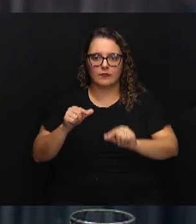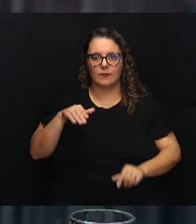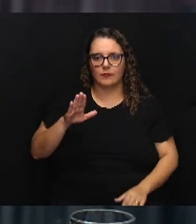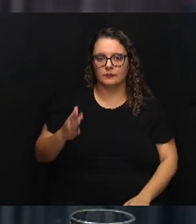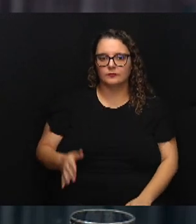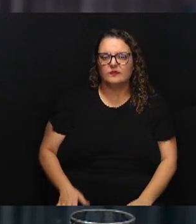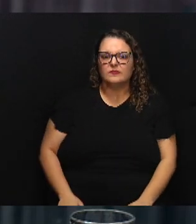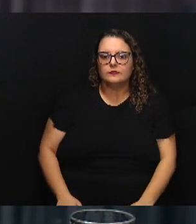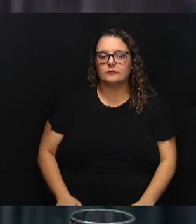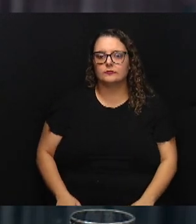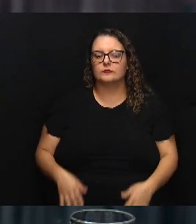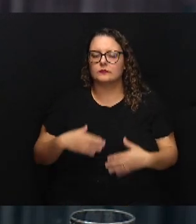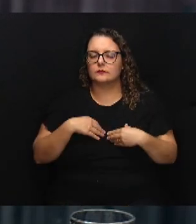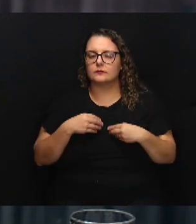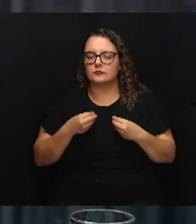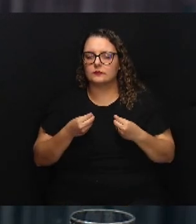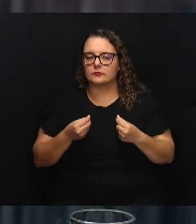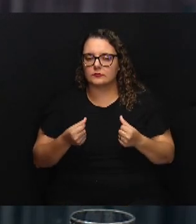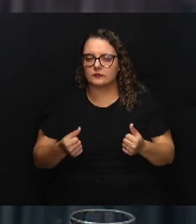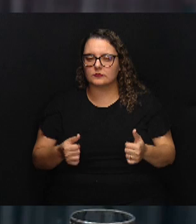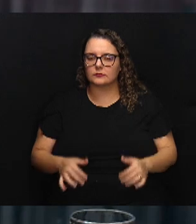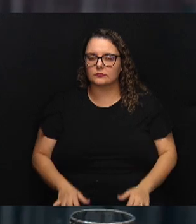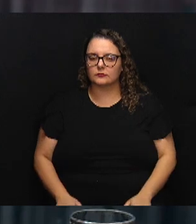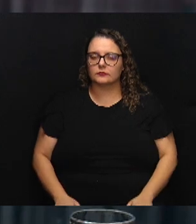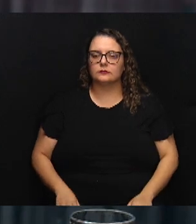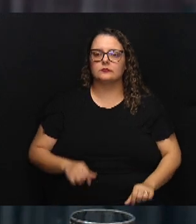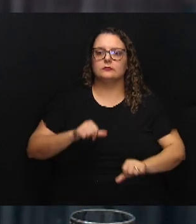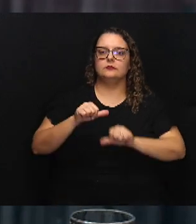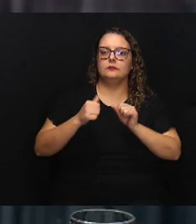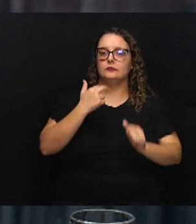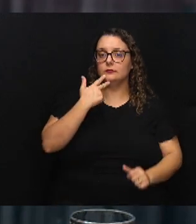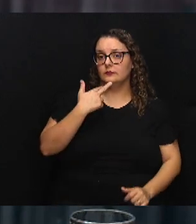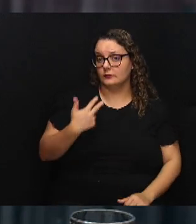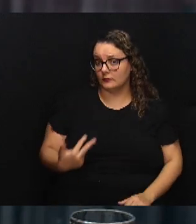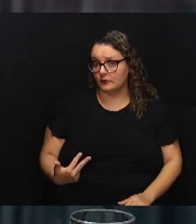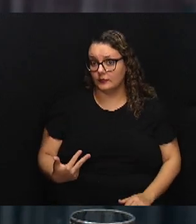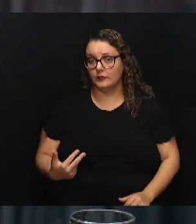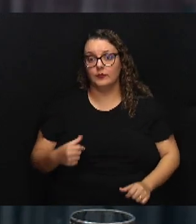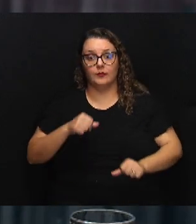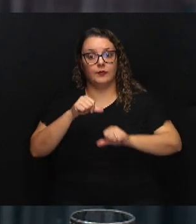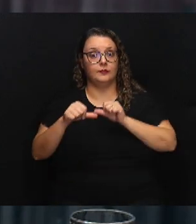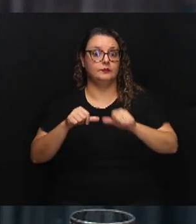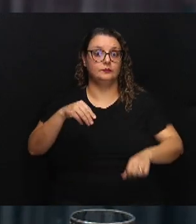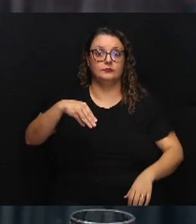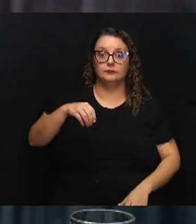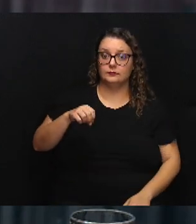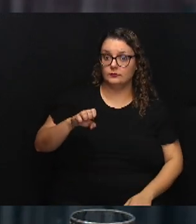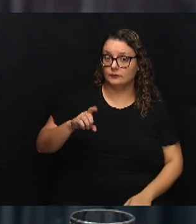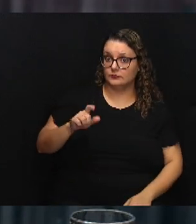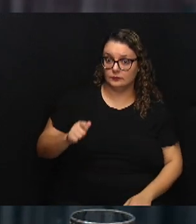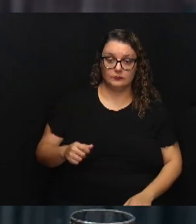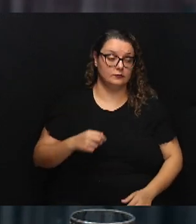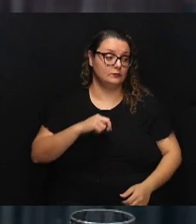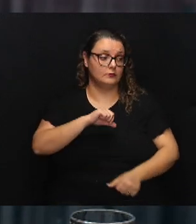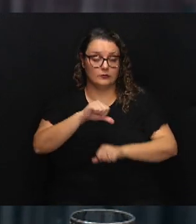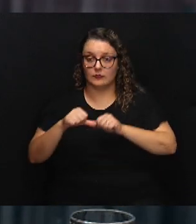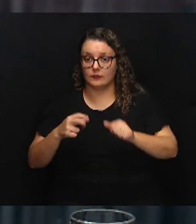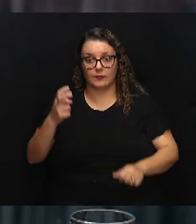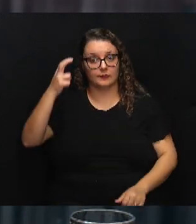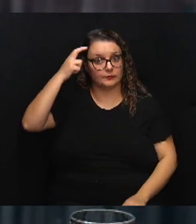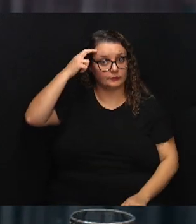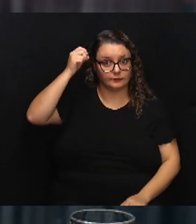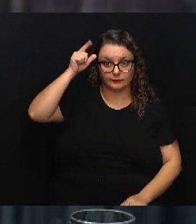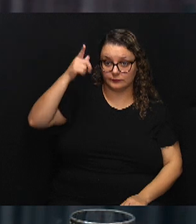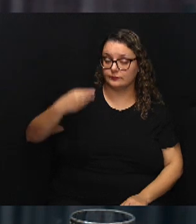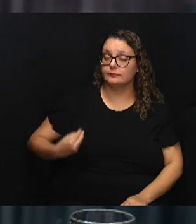da questão sensível de, assim, mudar a língua, né? Mudar a moeda, mudar a cultura que você vai viver,